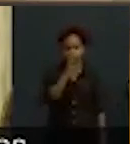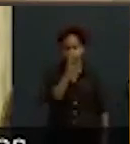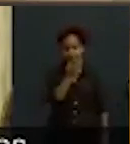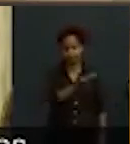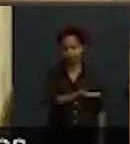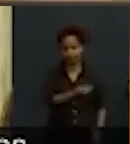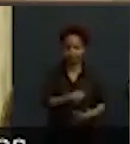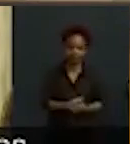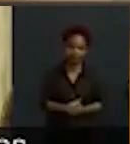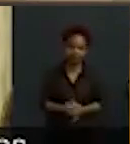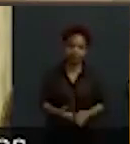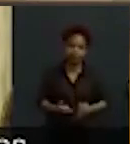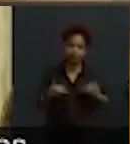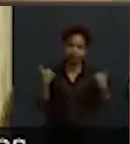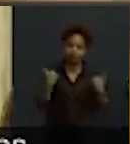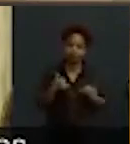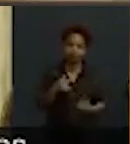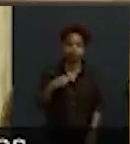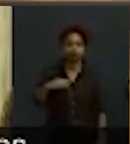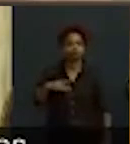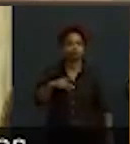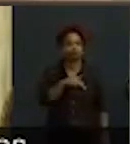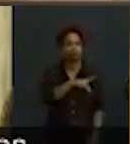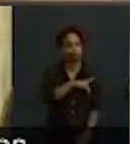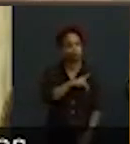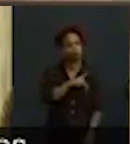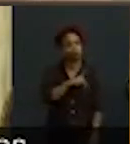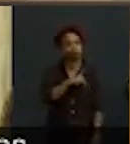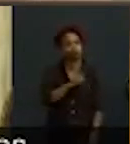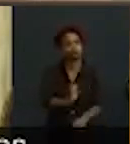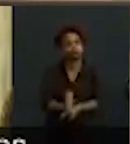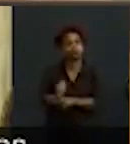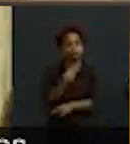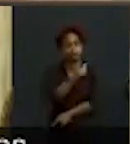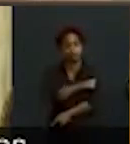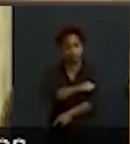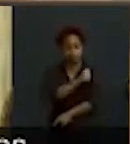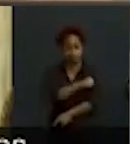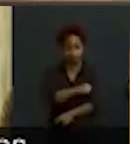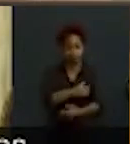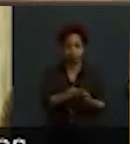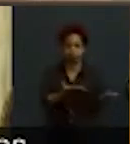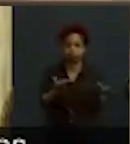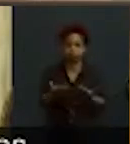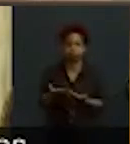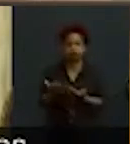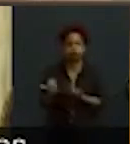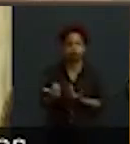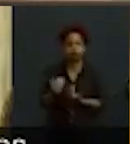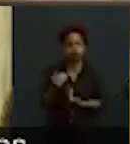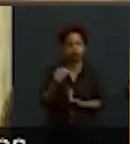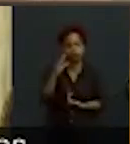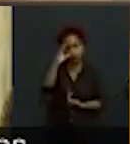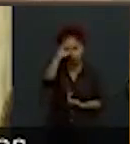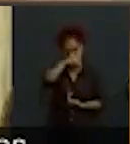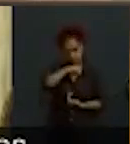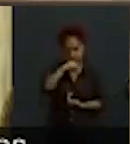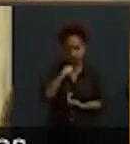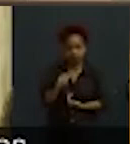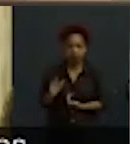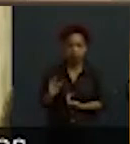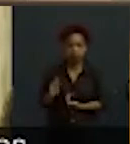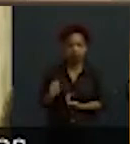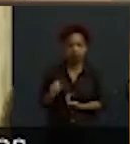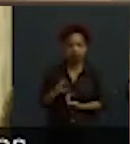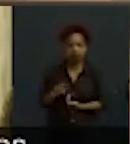É com muita honra que o Ministério Público do Estado do Rio de Janeiro convida o jovem aprendiz